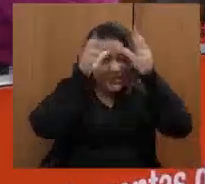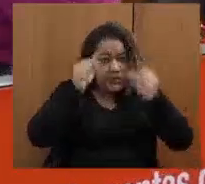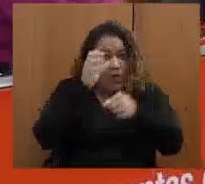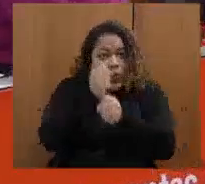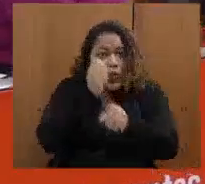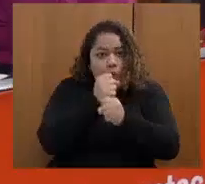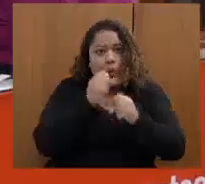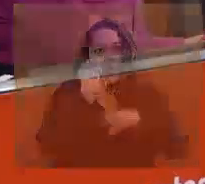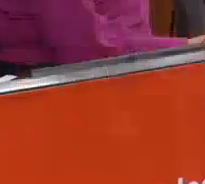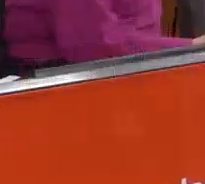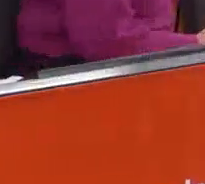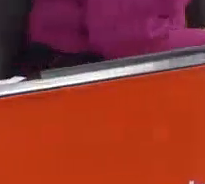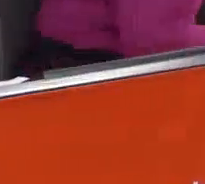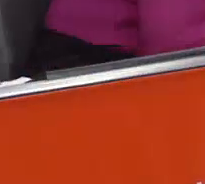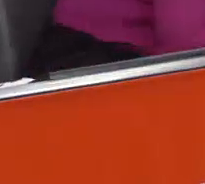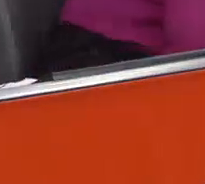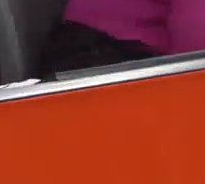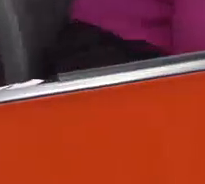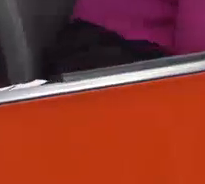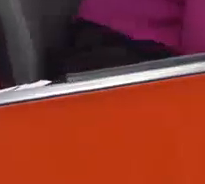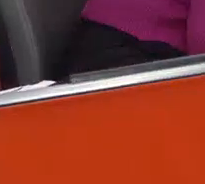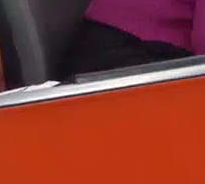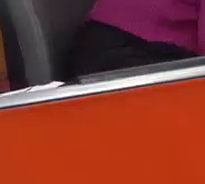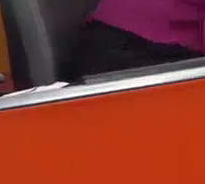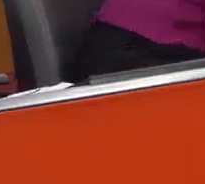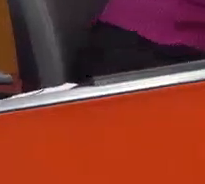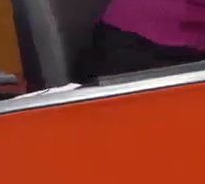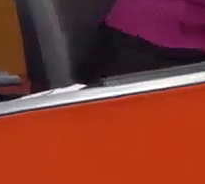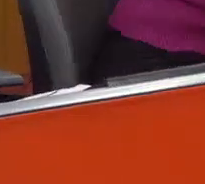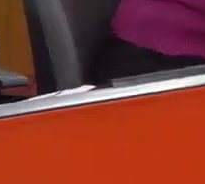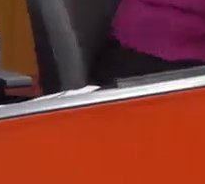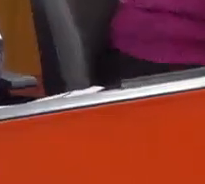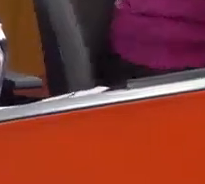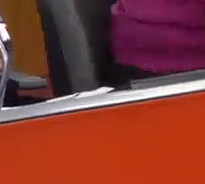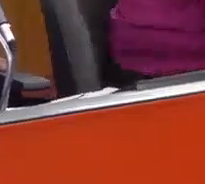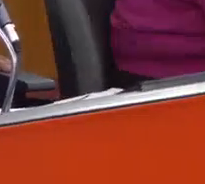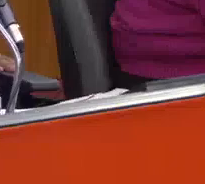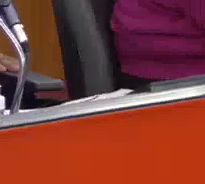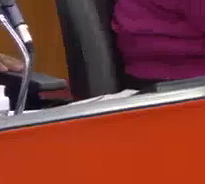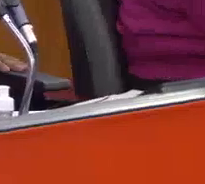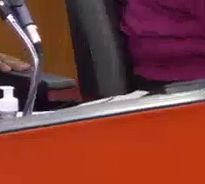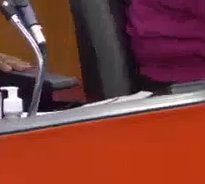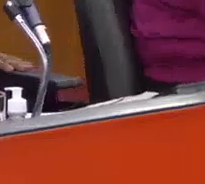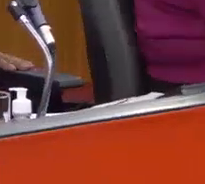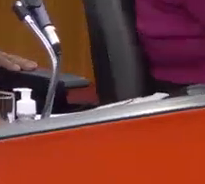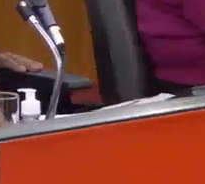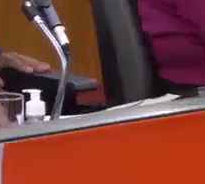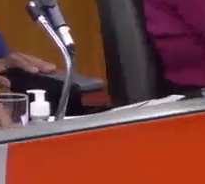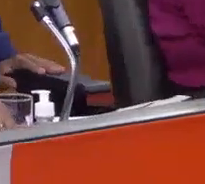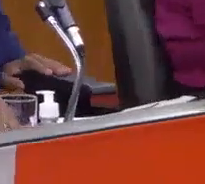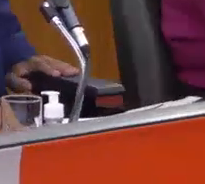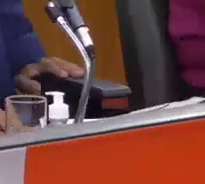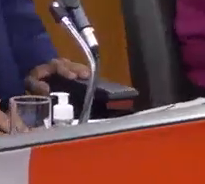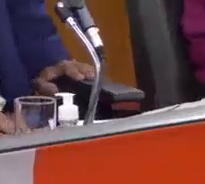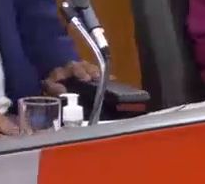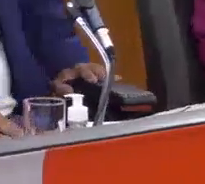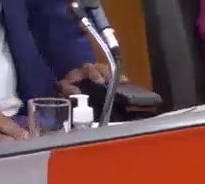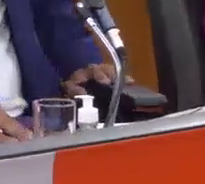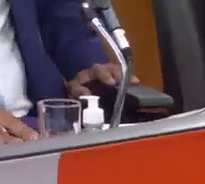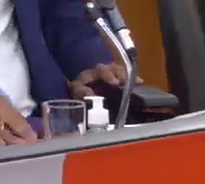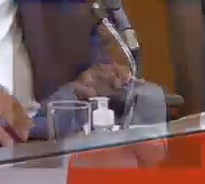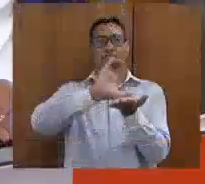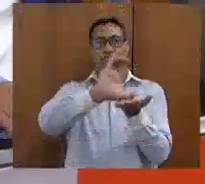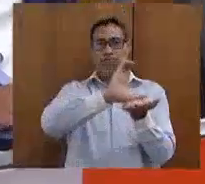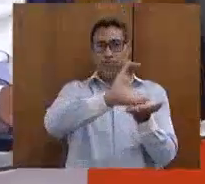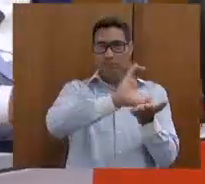números que para mim são encantadores não é de poder ter tanto dinheiro investido na infraestrutura o que eu acho justo